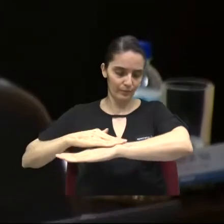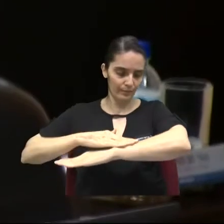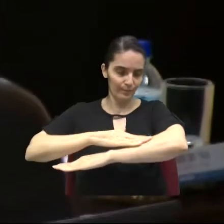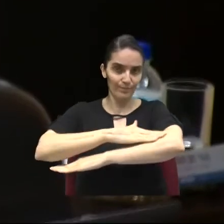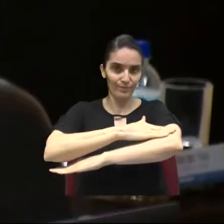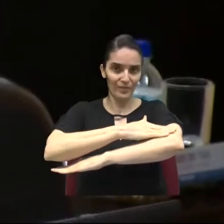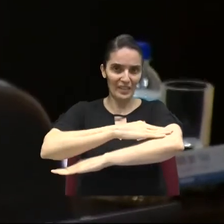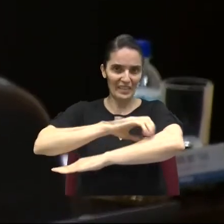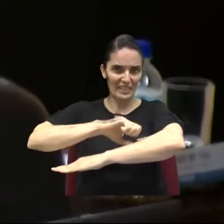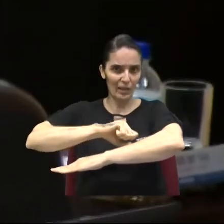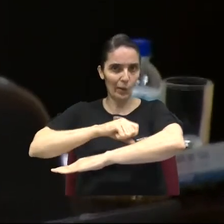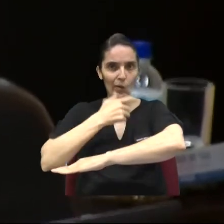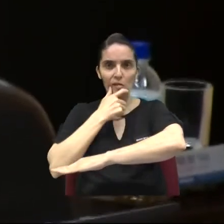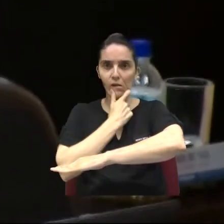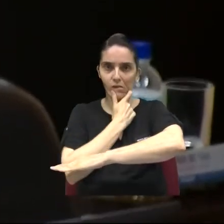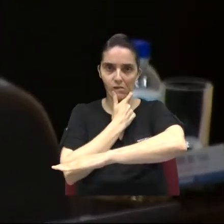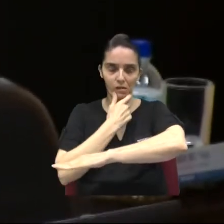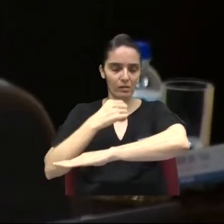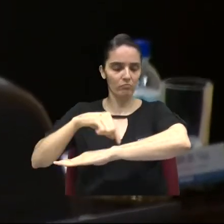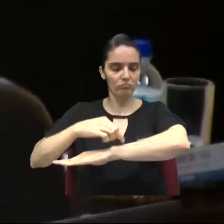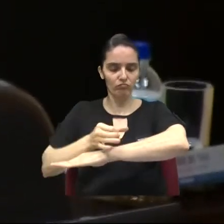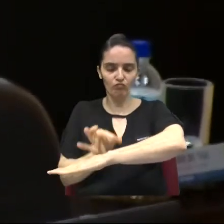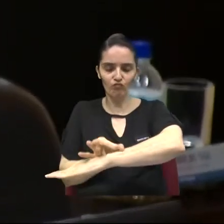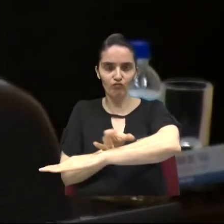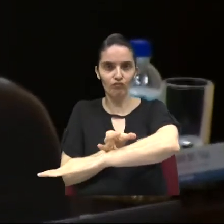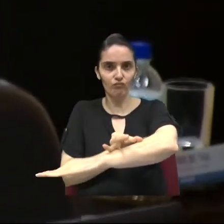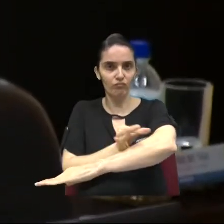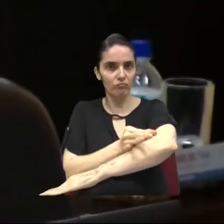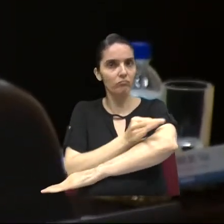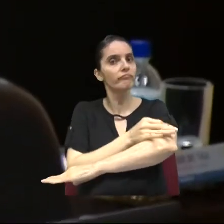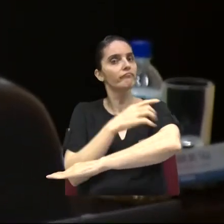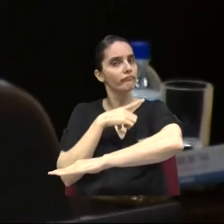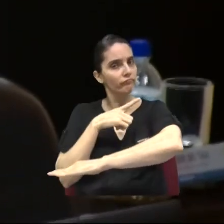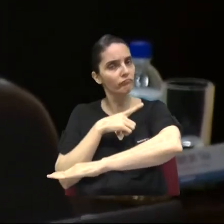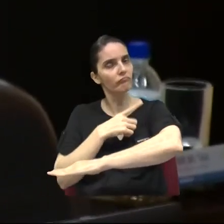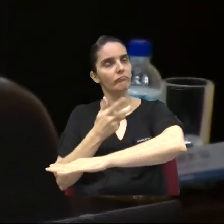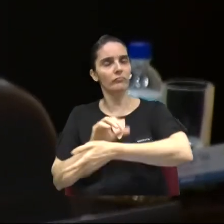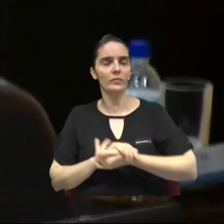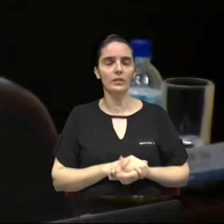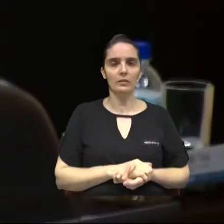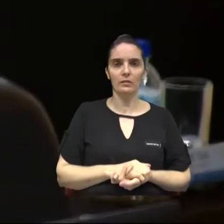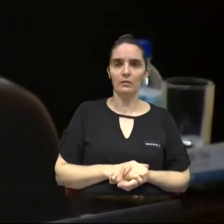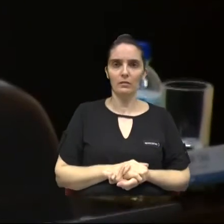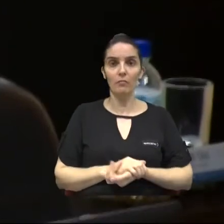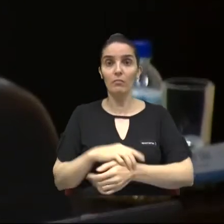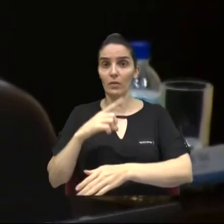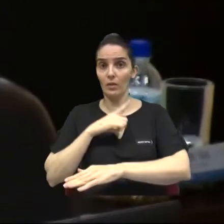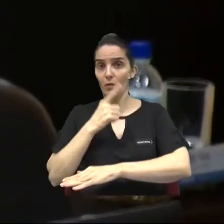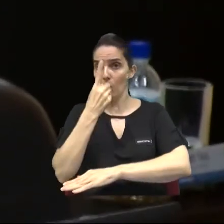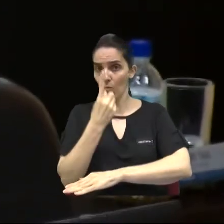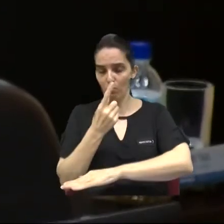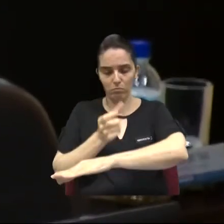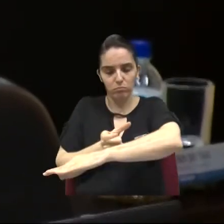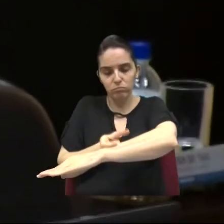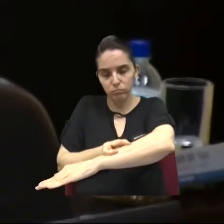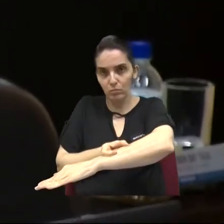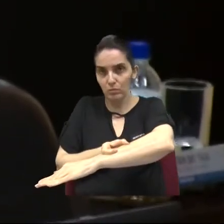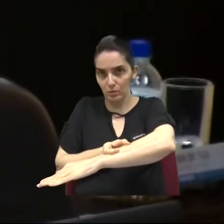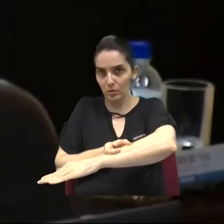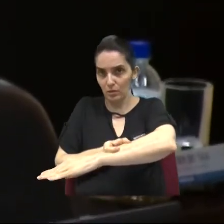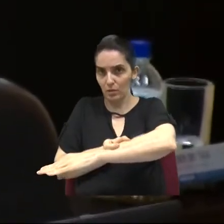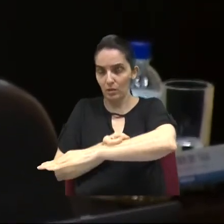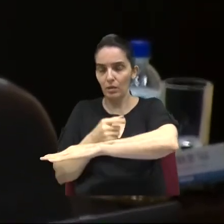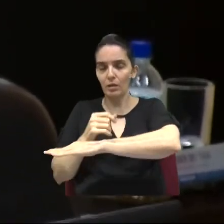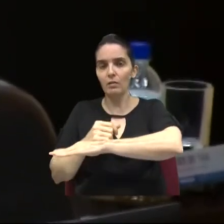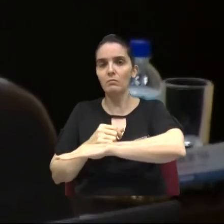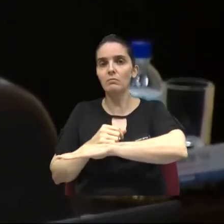muito ruim, está emburacada e, inclusive, tem um buraco lá e a reclamação dos moradores